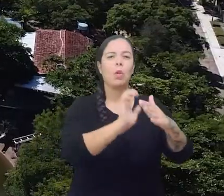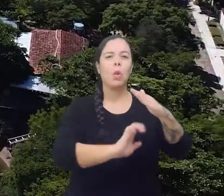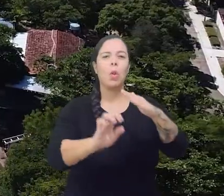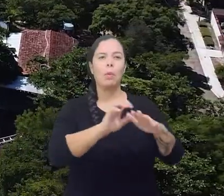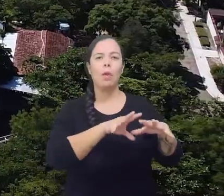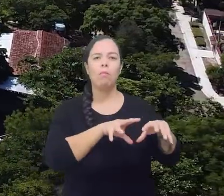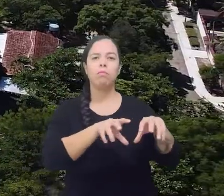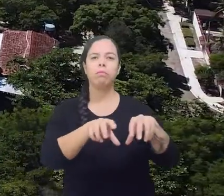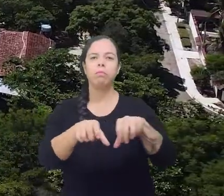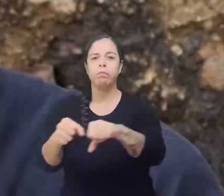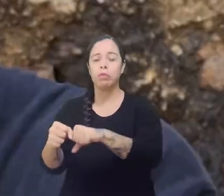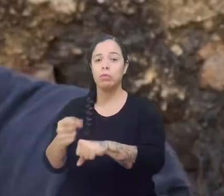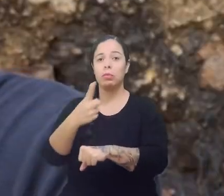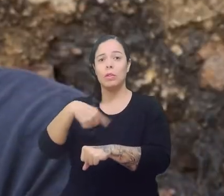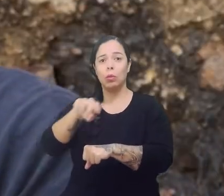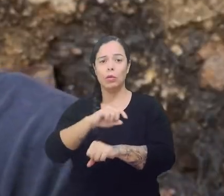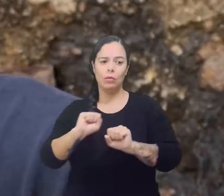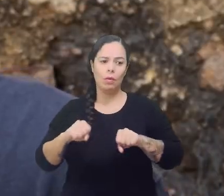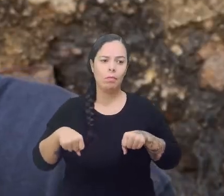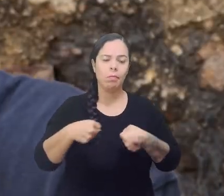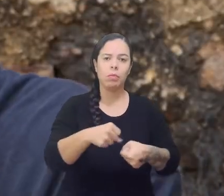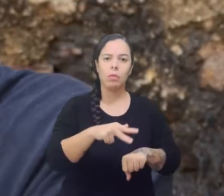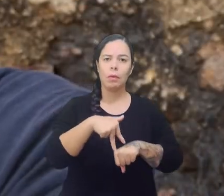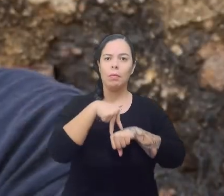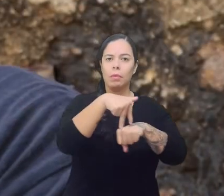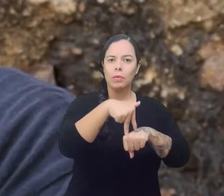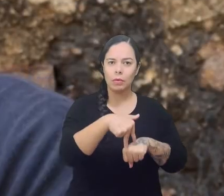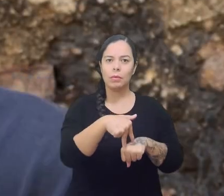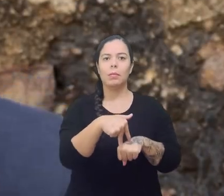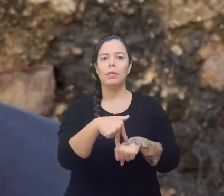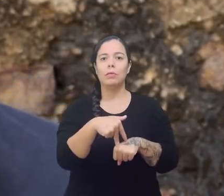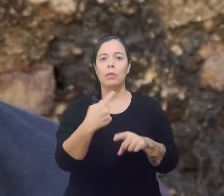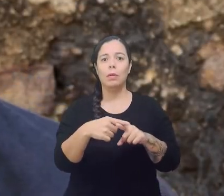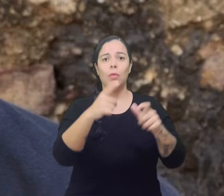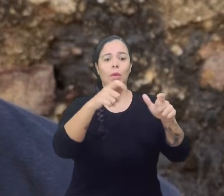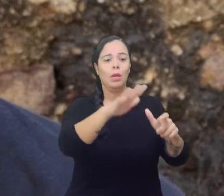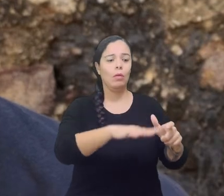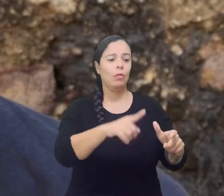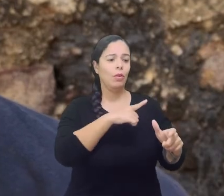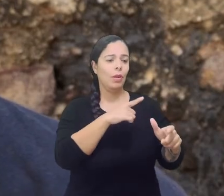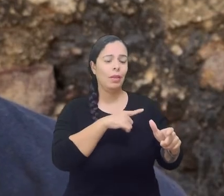né, desconstruindo o que existe para construir uma coisa que só interessa a eles, né?